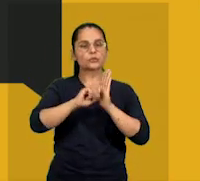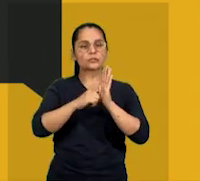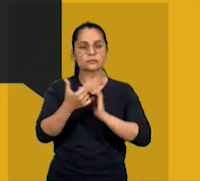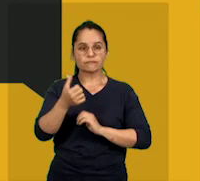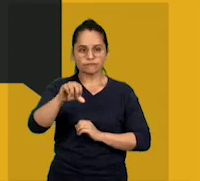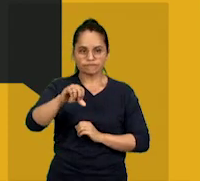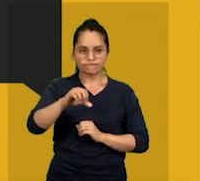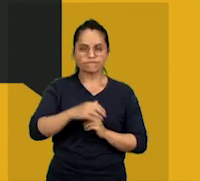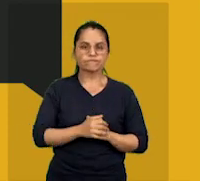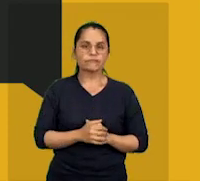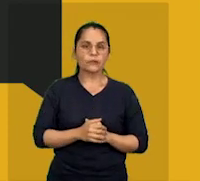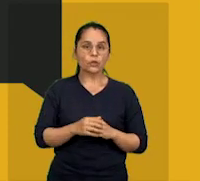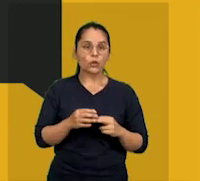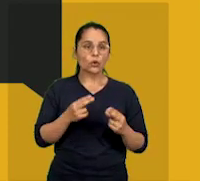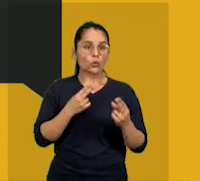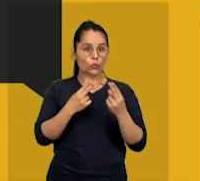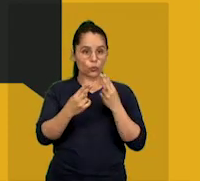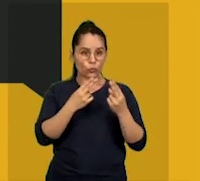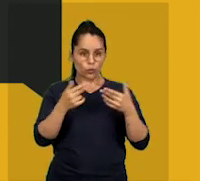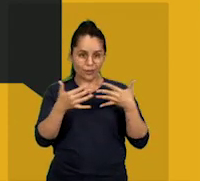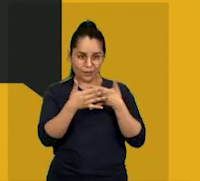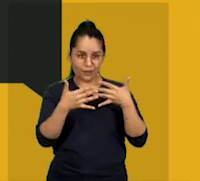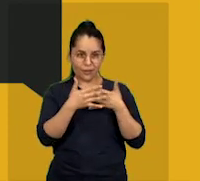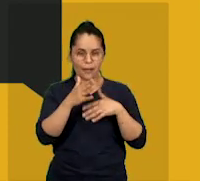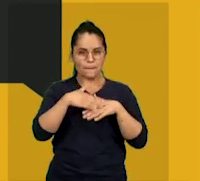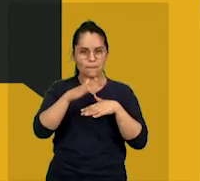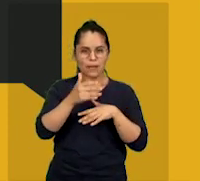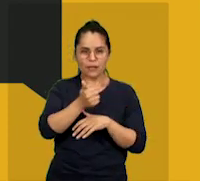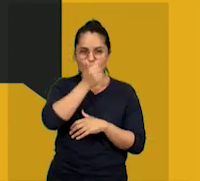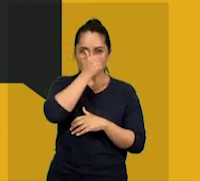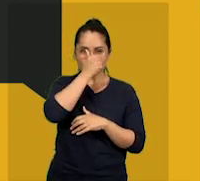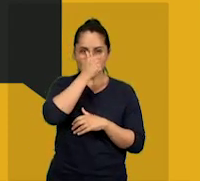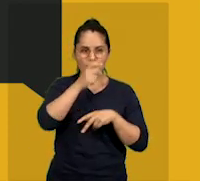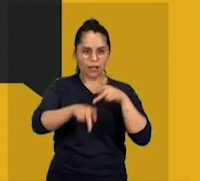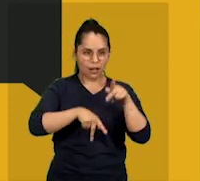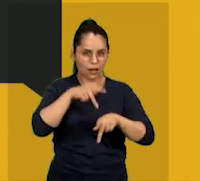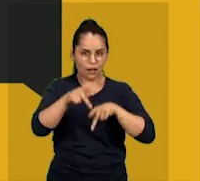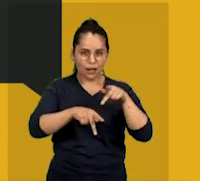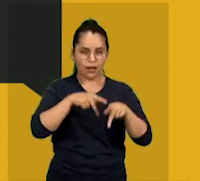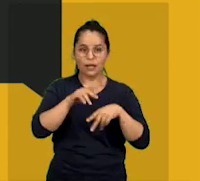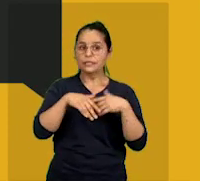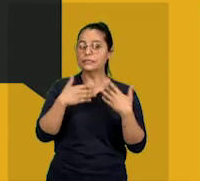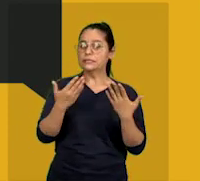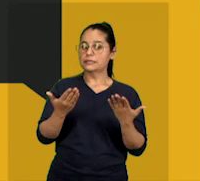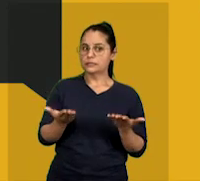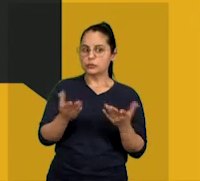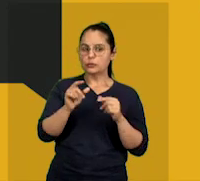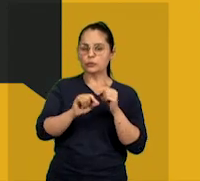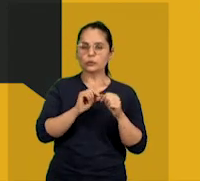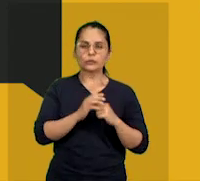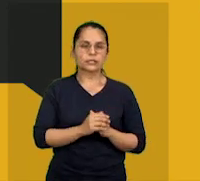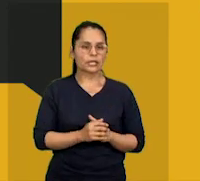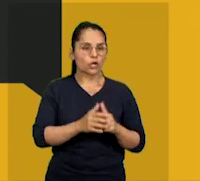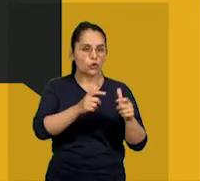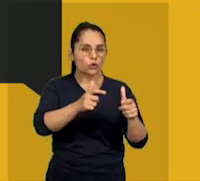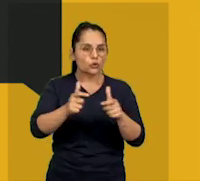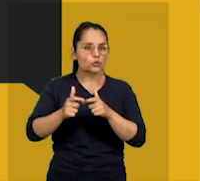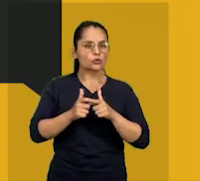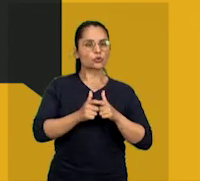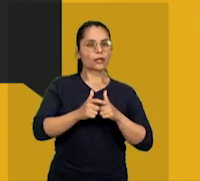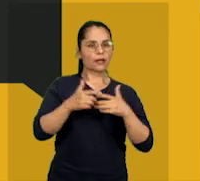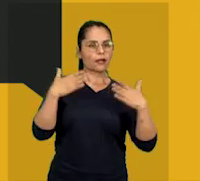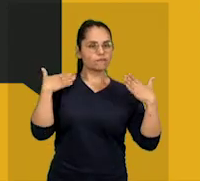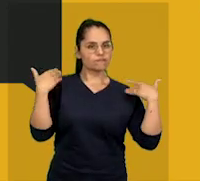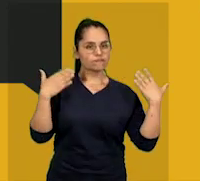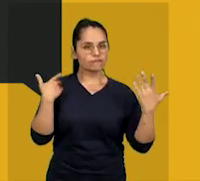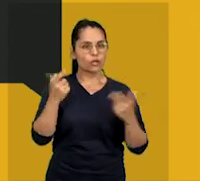XIX, os centros urbanos eles estão cada vez mais cheios de pessoas, e esses centros urbanos, né, os lugares de